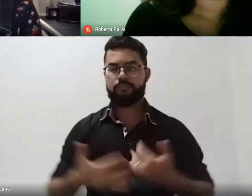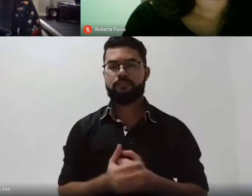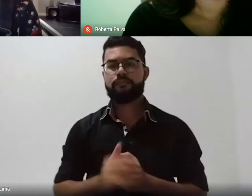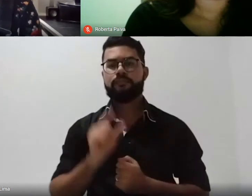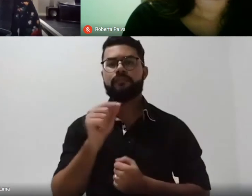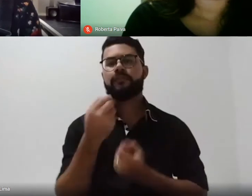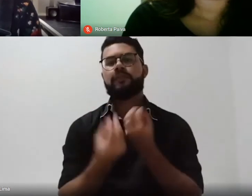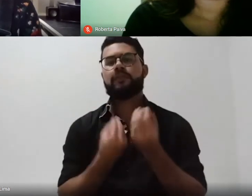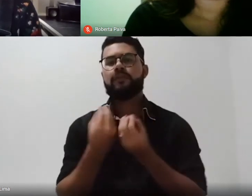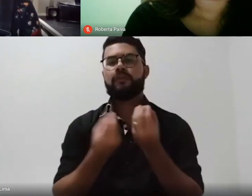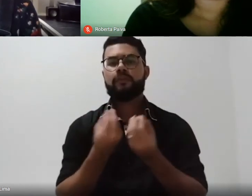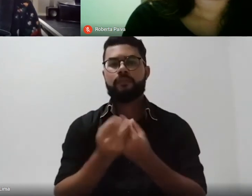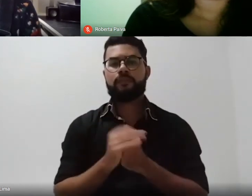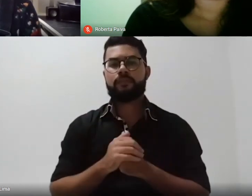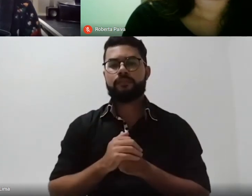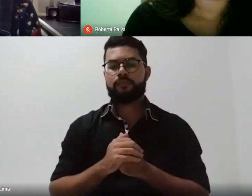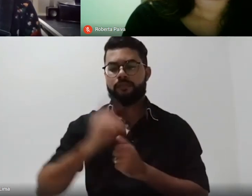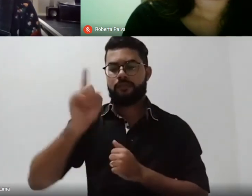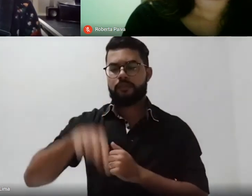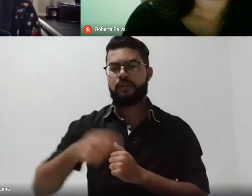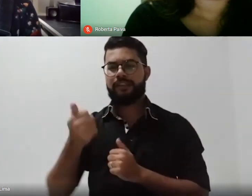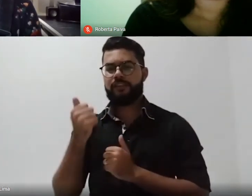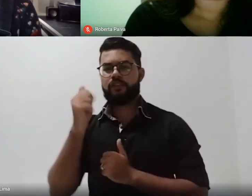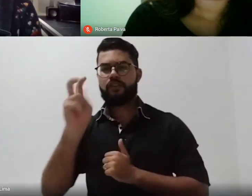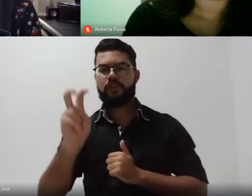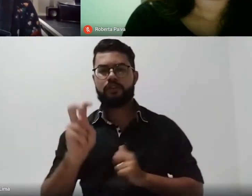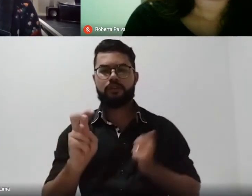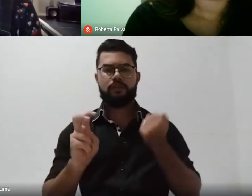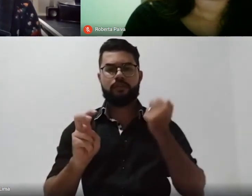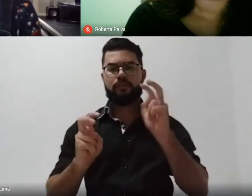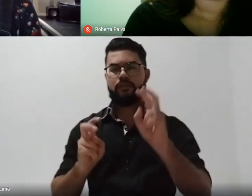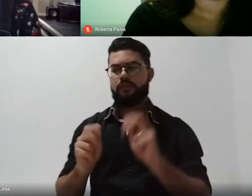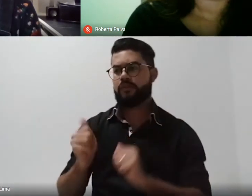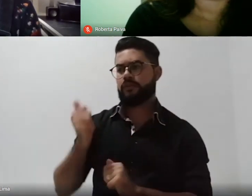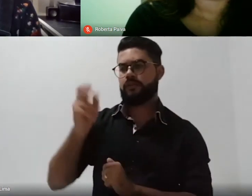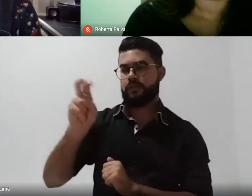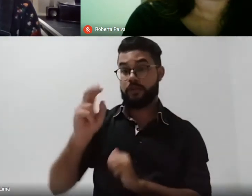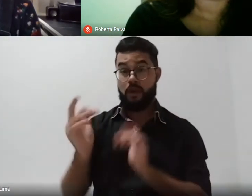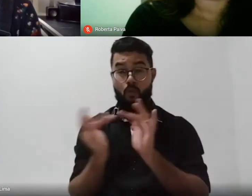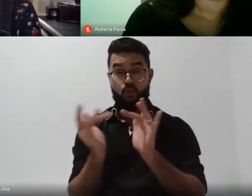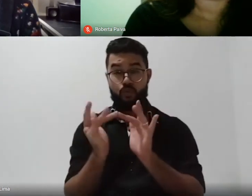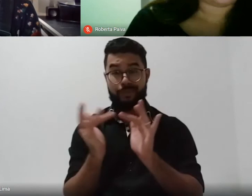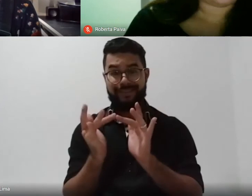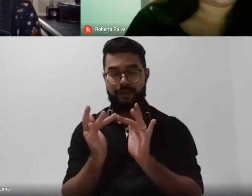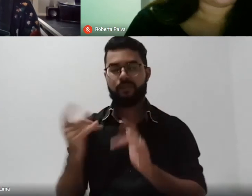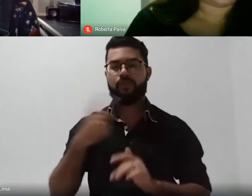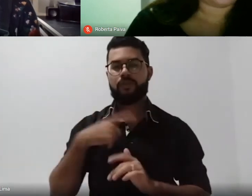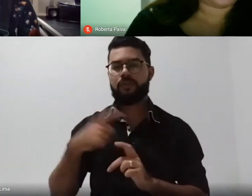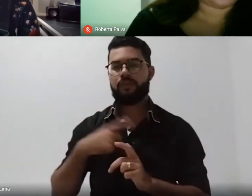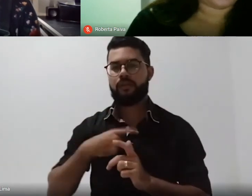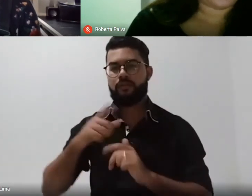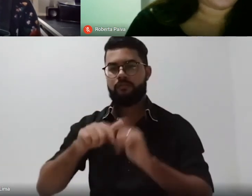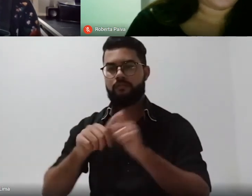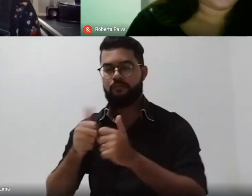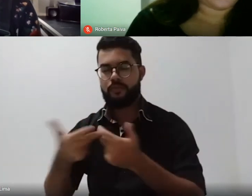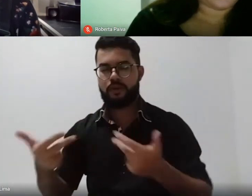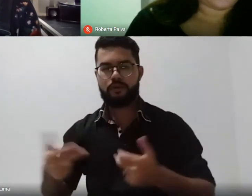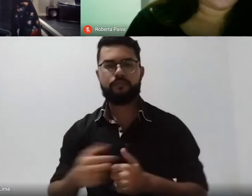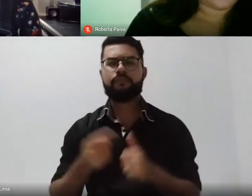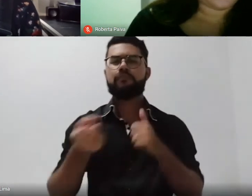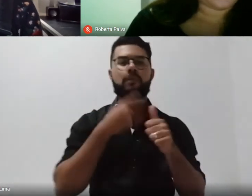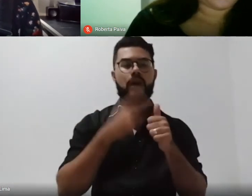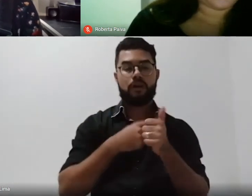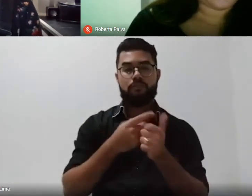tentava que, quinzenalmente, eles tinham contatos com a ferramenta. Uma semana havia atividades à mão livre, e na semana seguinte eles iam